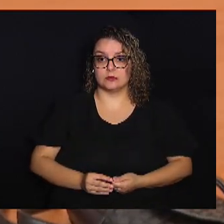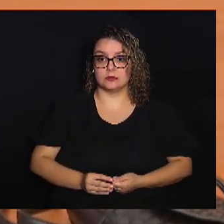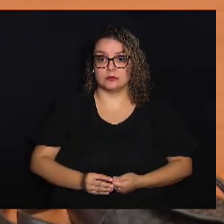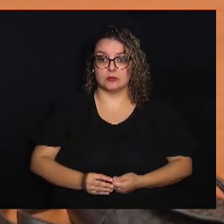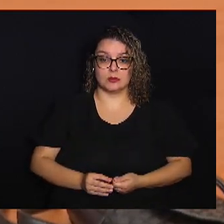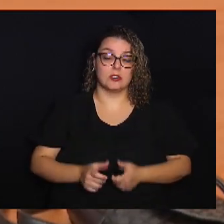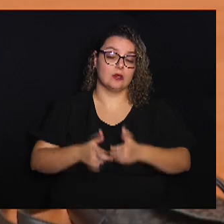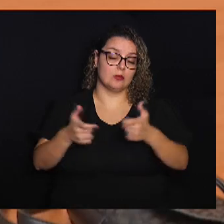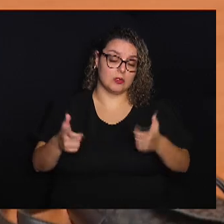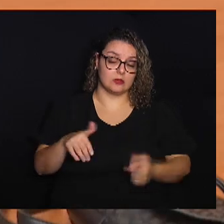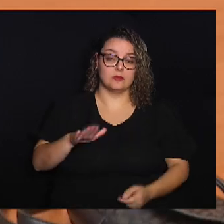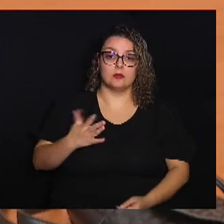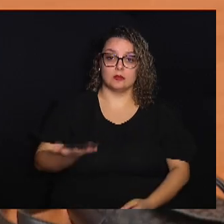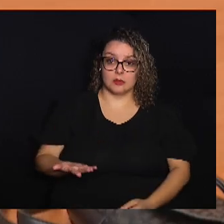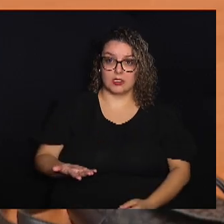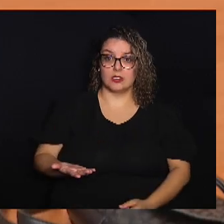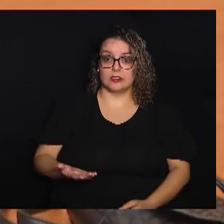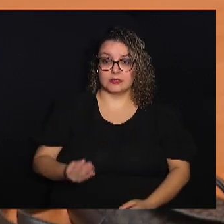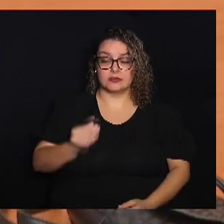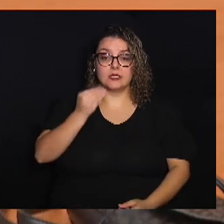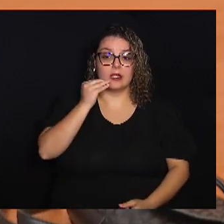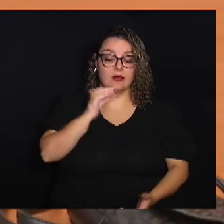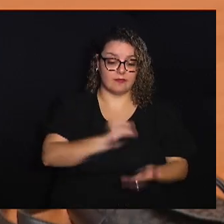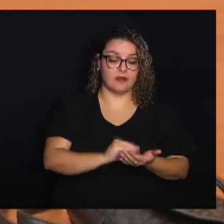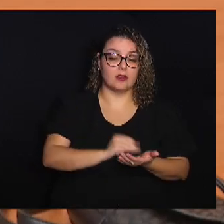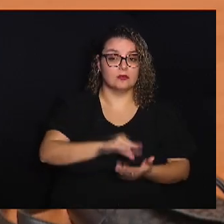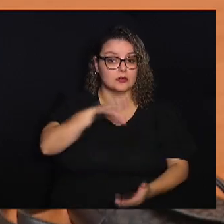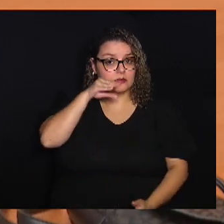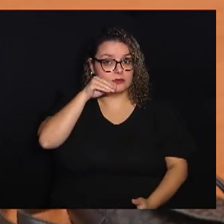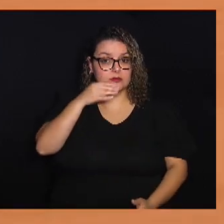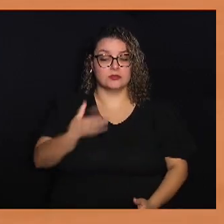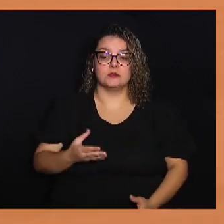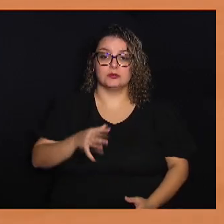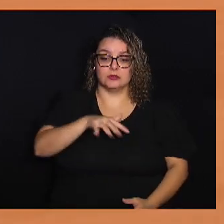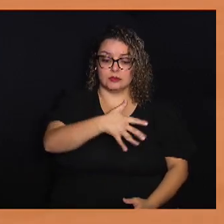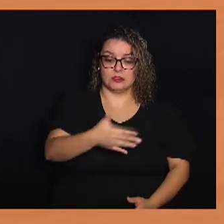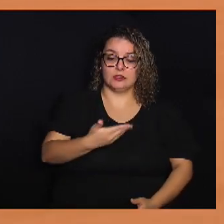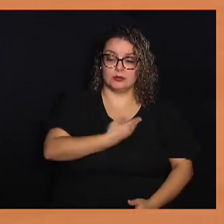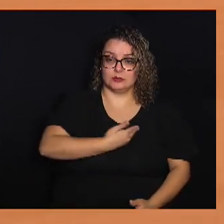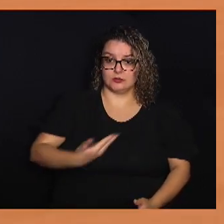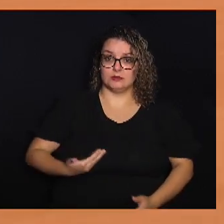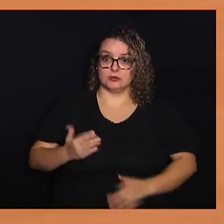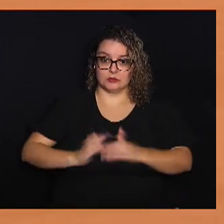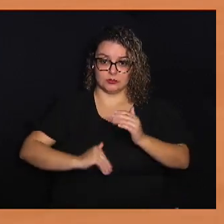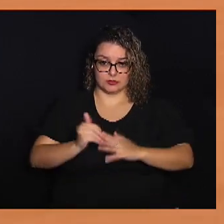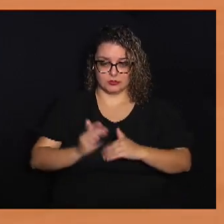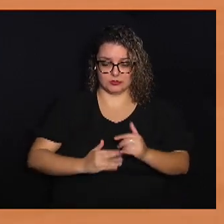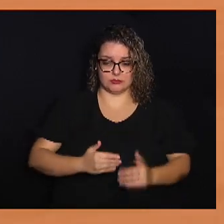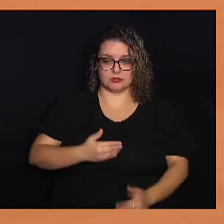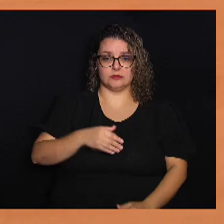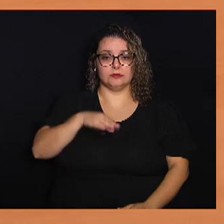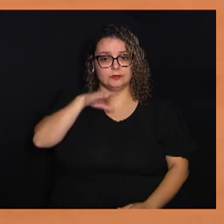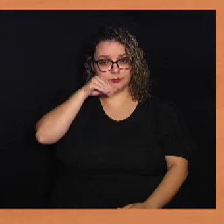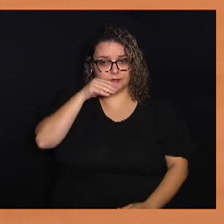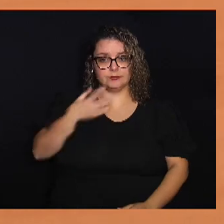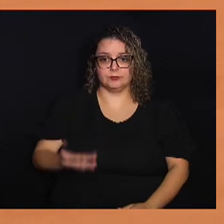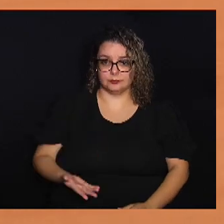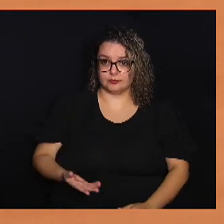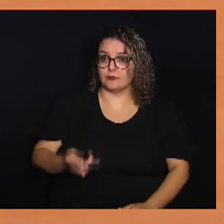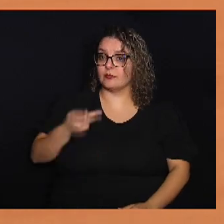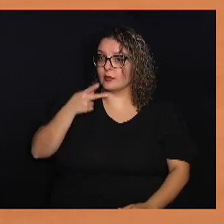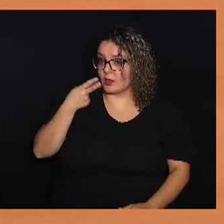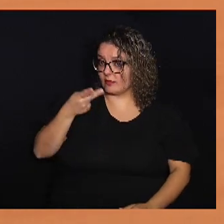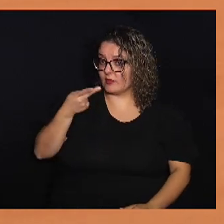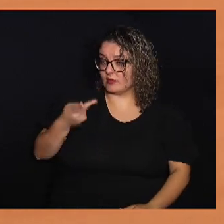aumentou ainda mais a lacuna que existe no quadro de servidores públicos. Mariana reforçou a importância dos servidores para